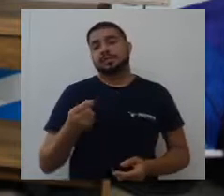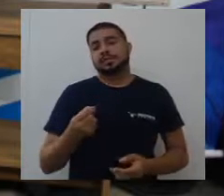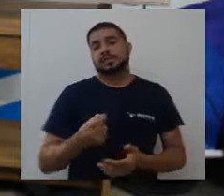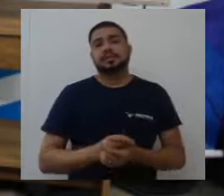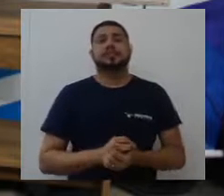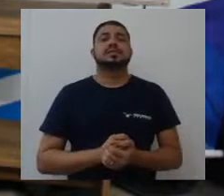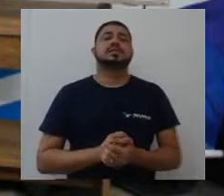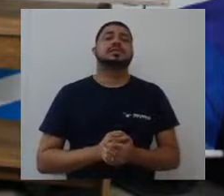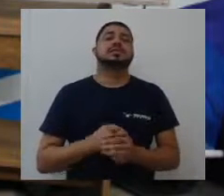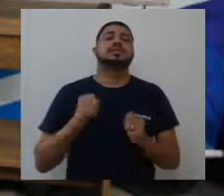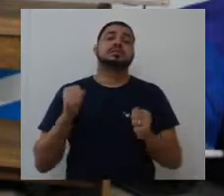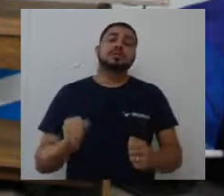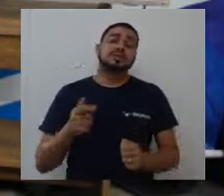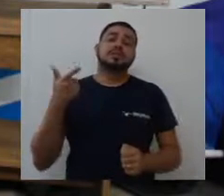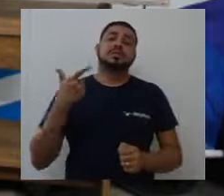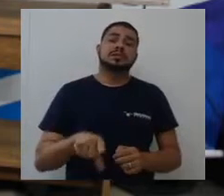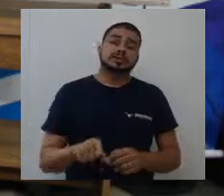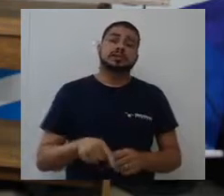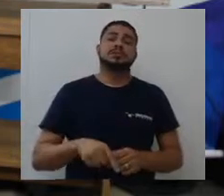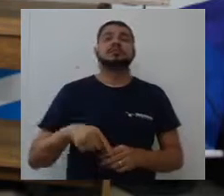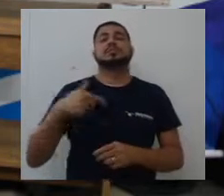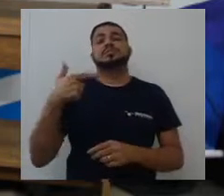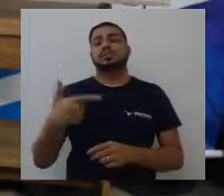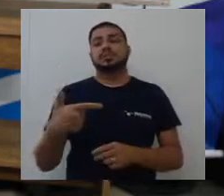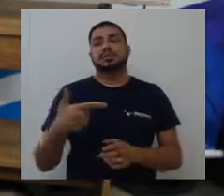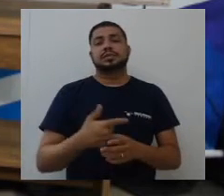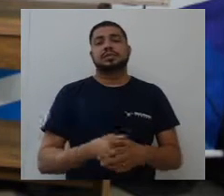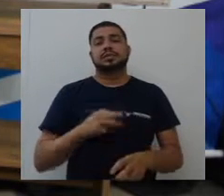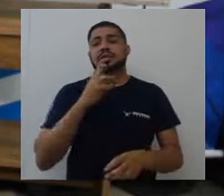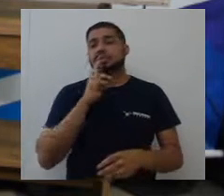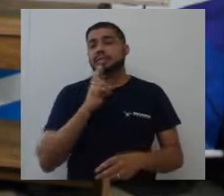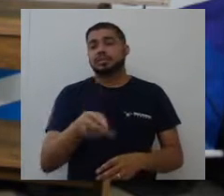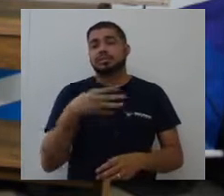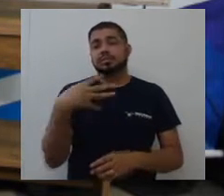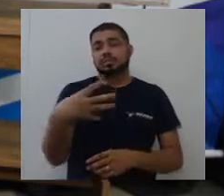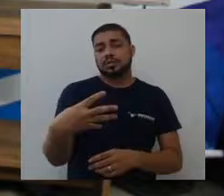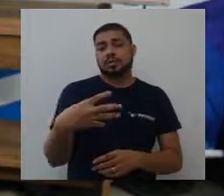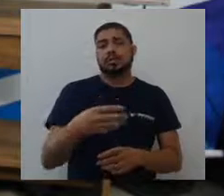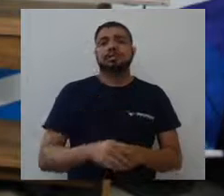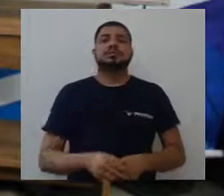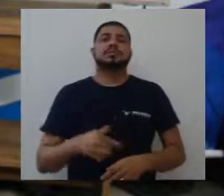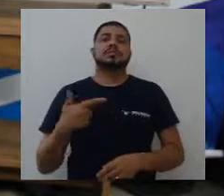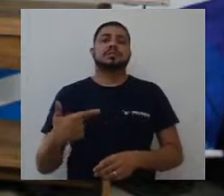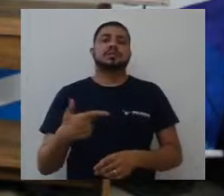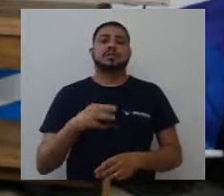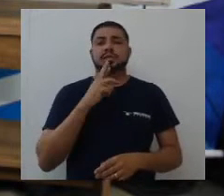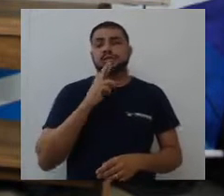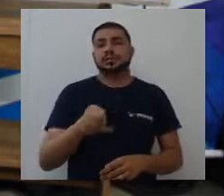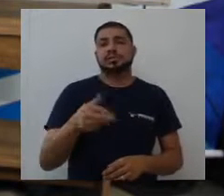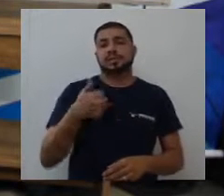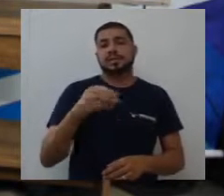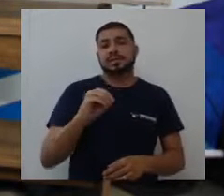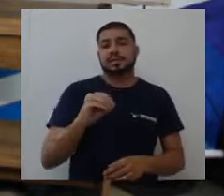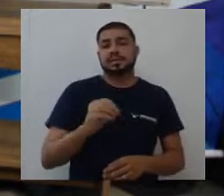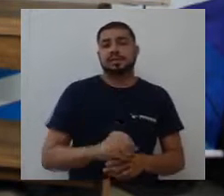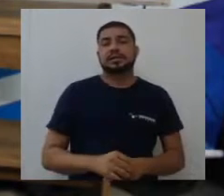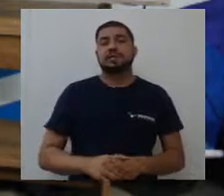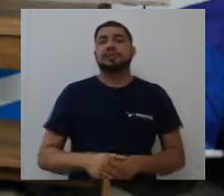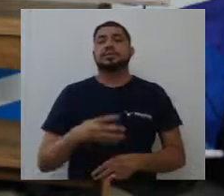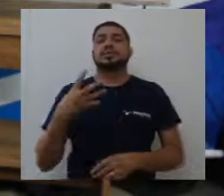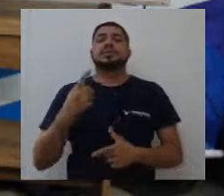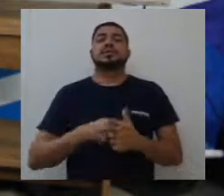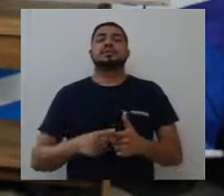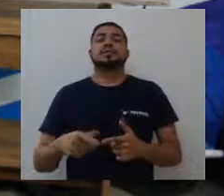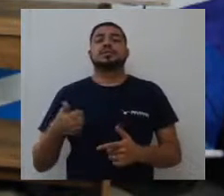tá certo? E eu posso de novo, ó, por 2, resultado 4, por 2, resultado 10. 4 dividido